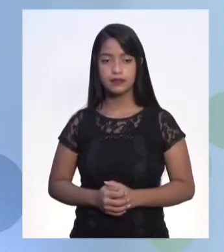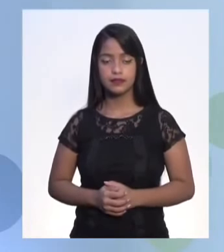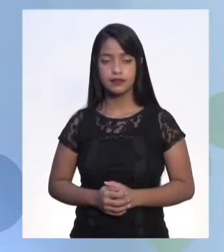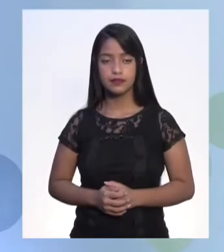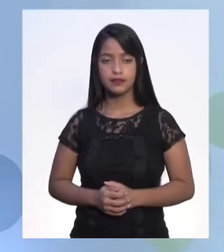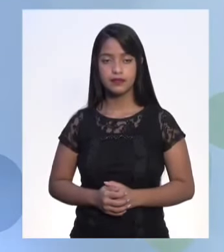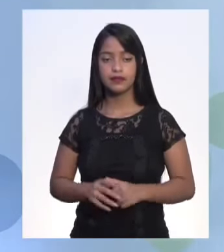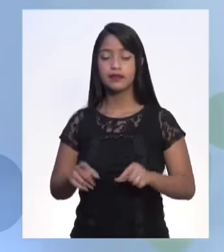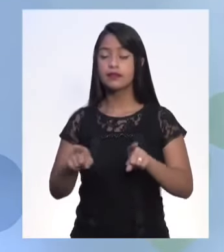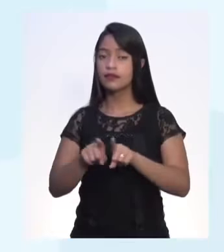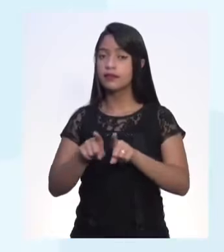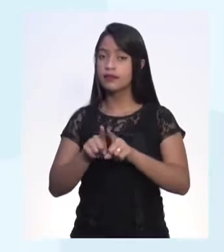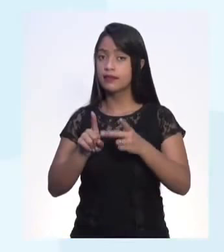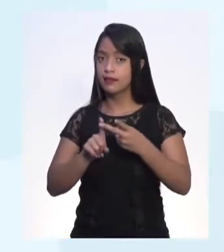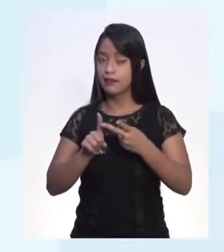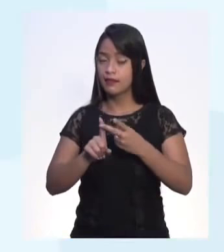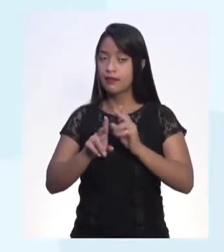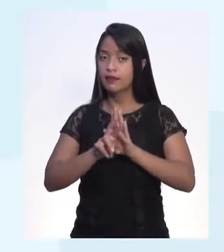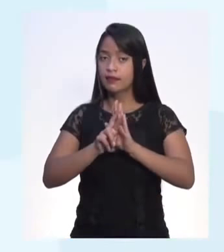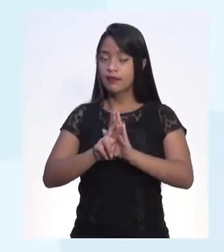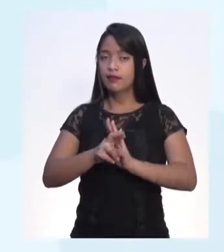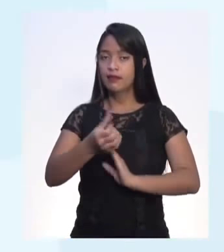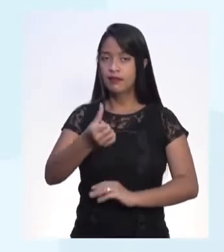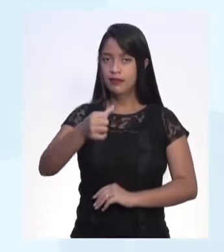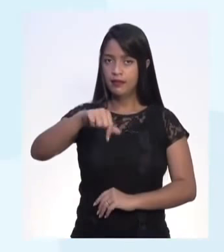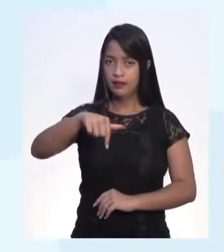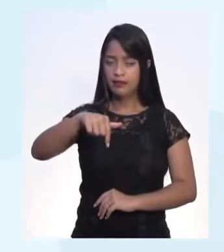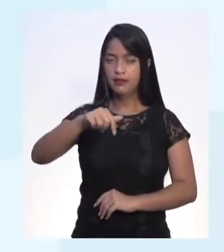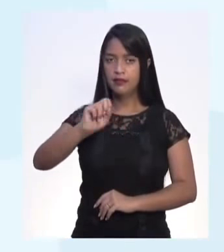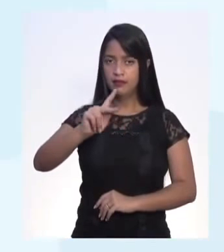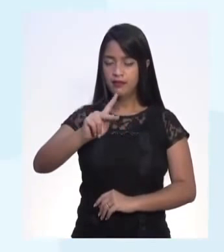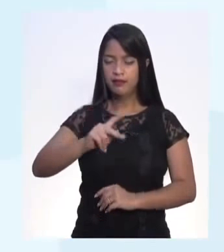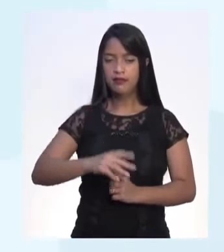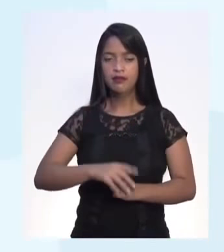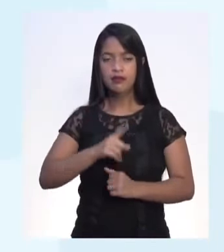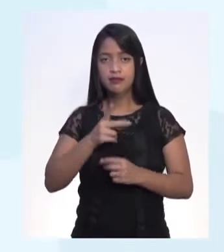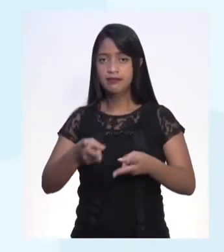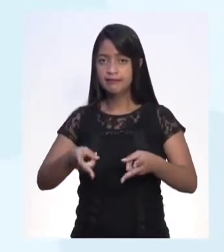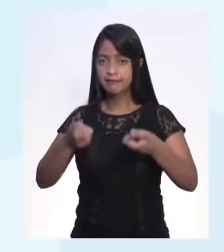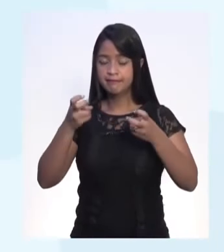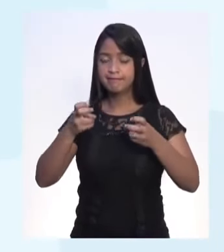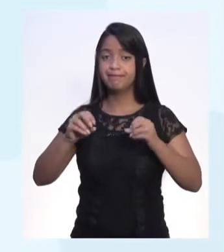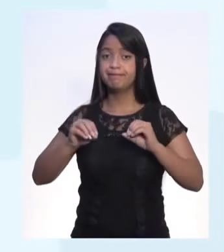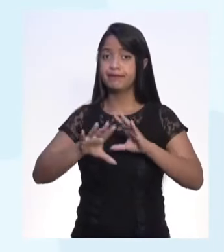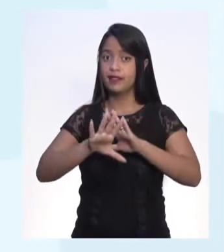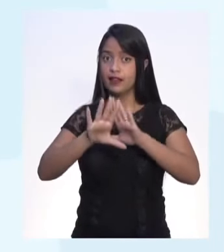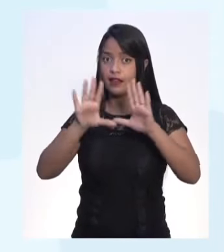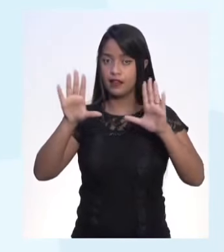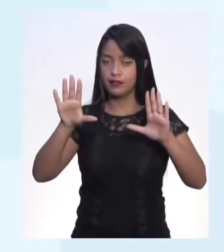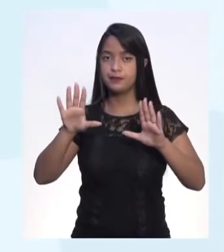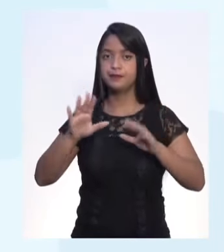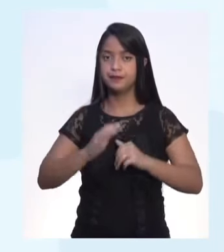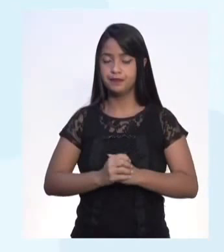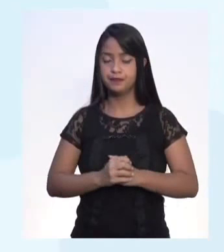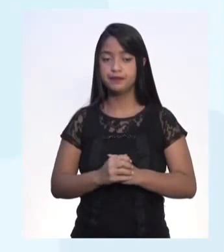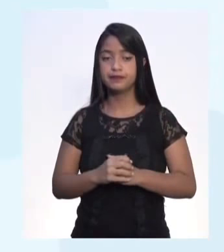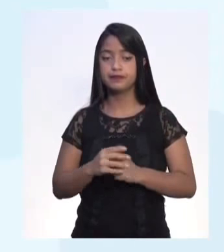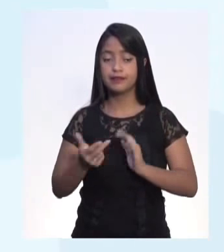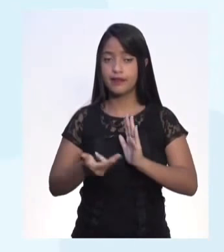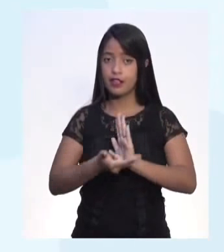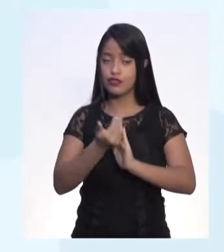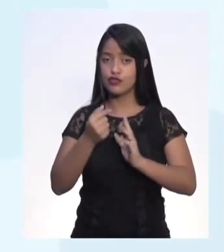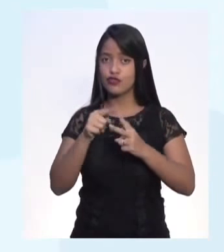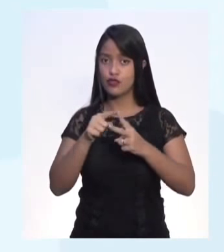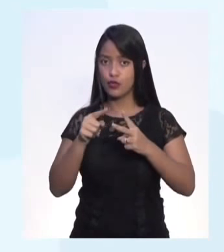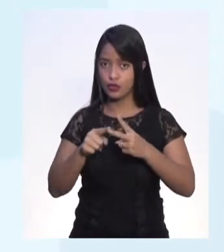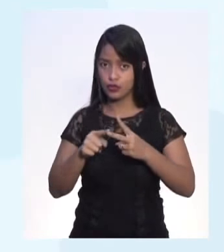59 a e aqui representando os 67 percebe que a intenção é claro aqui tá a gente tem dois símbolos